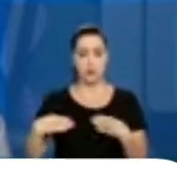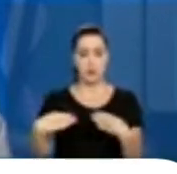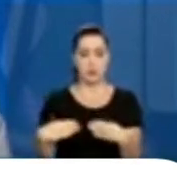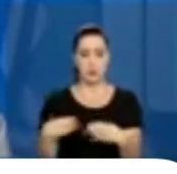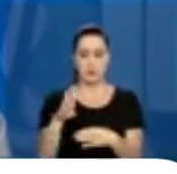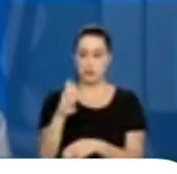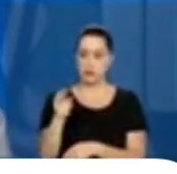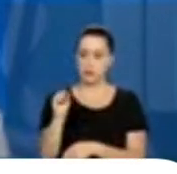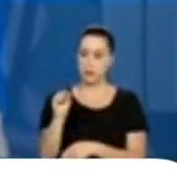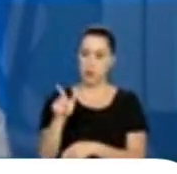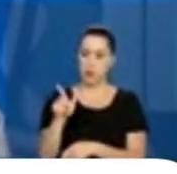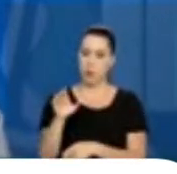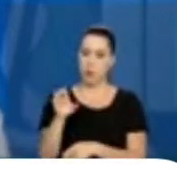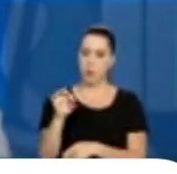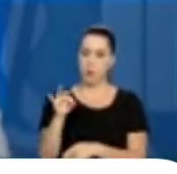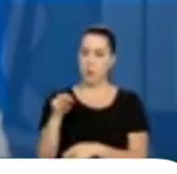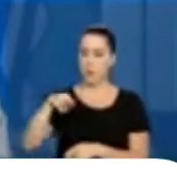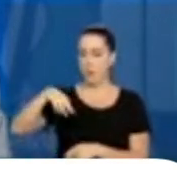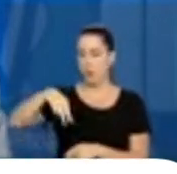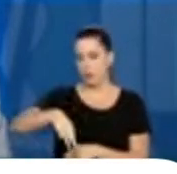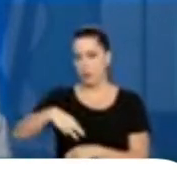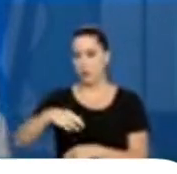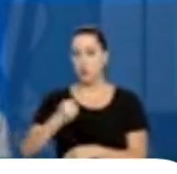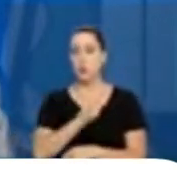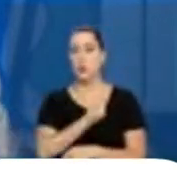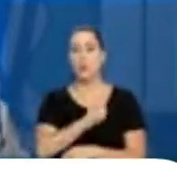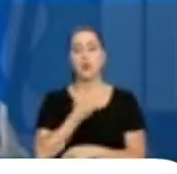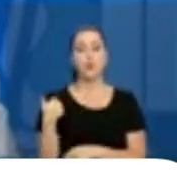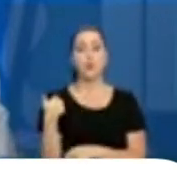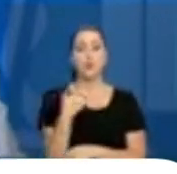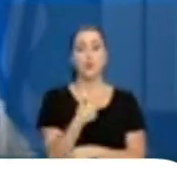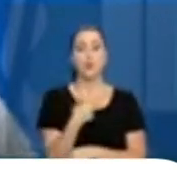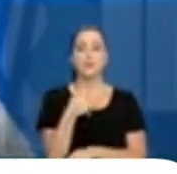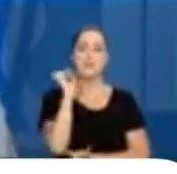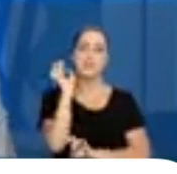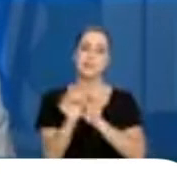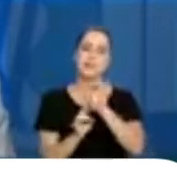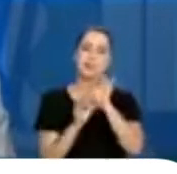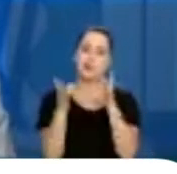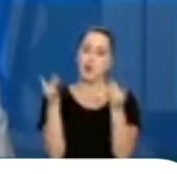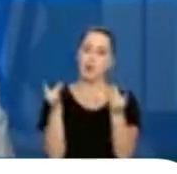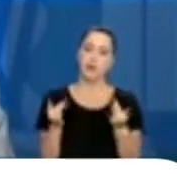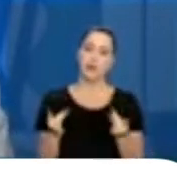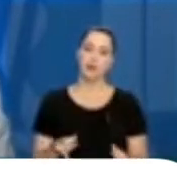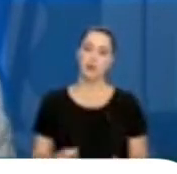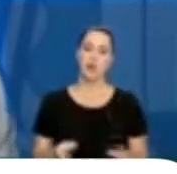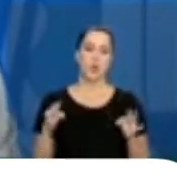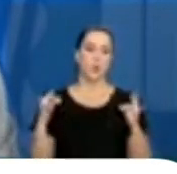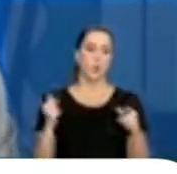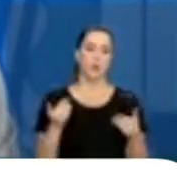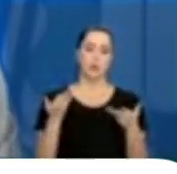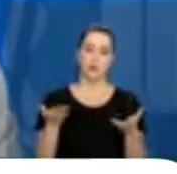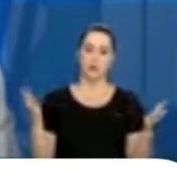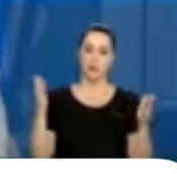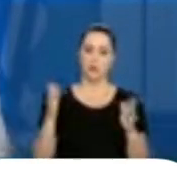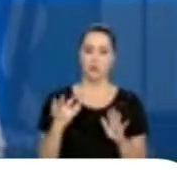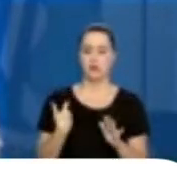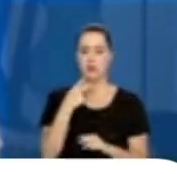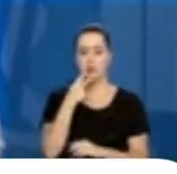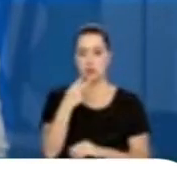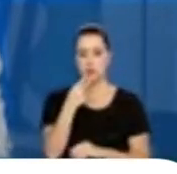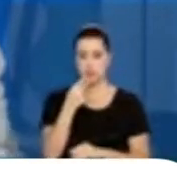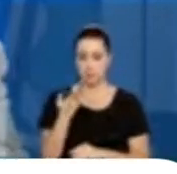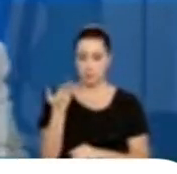Então, para quem quiser conhecer um pouco mais, é um boletim que nós fizemos especial com detalhamento completo sobre a questão dos